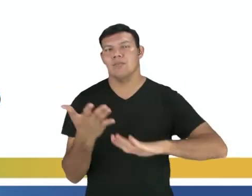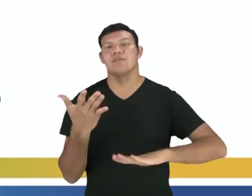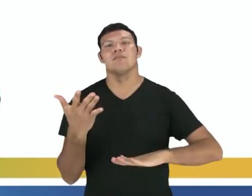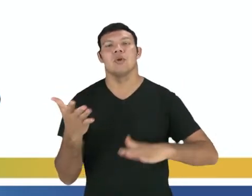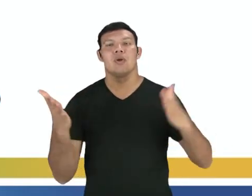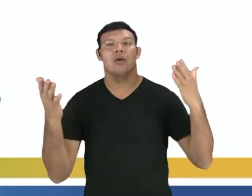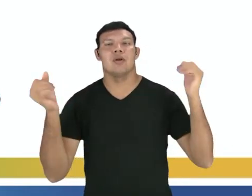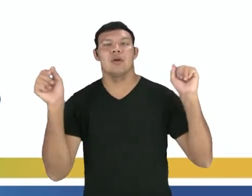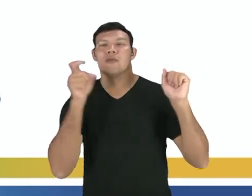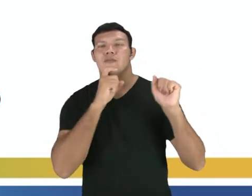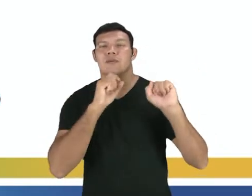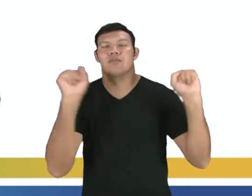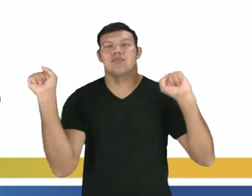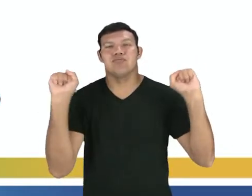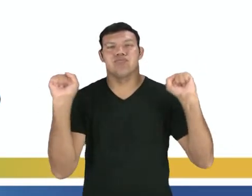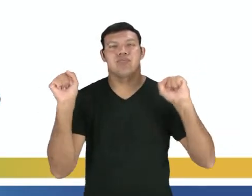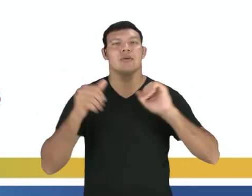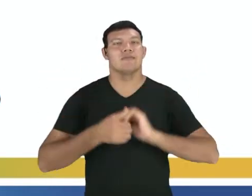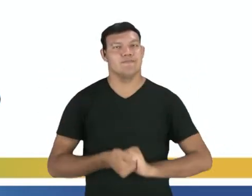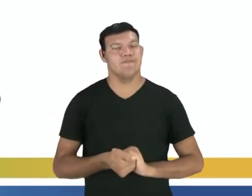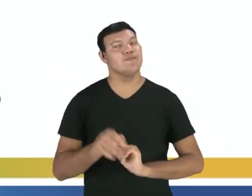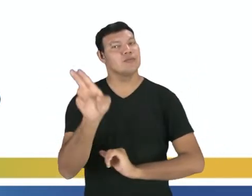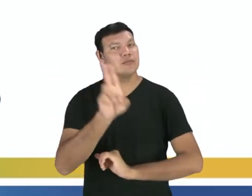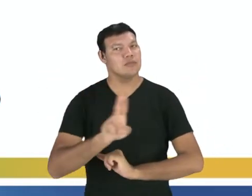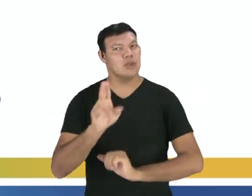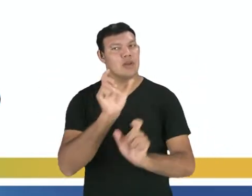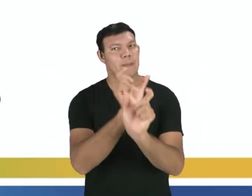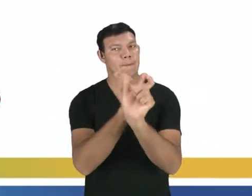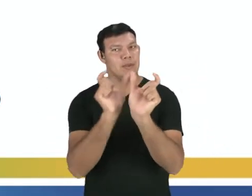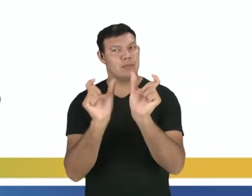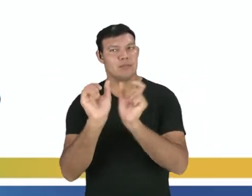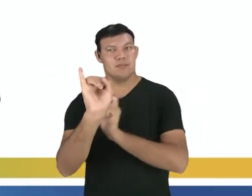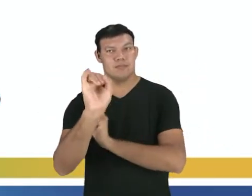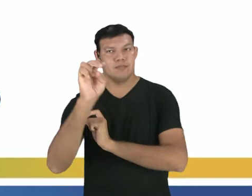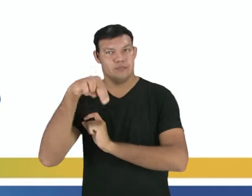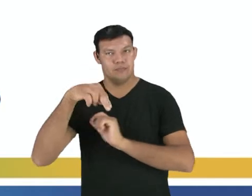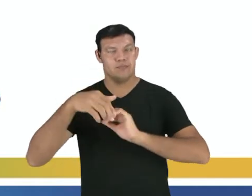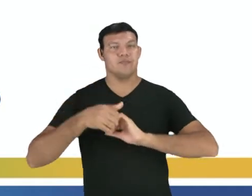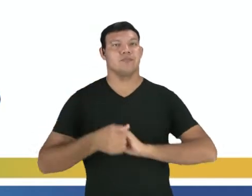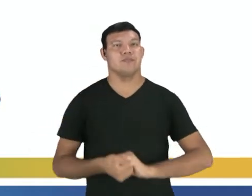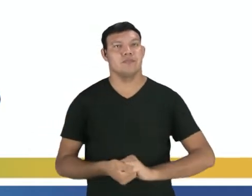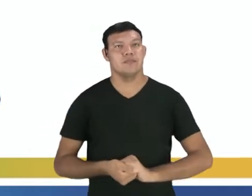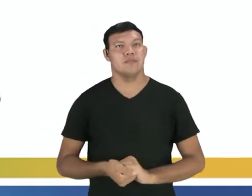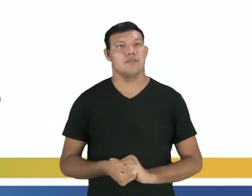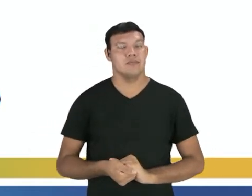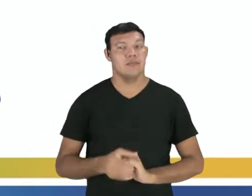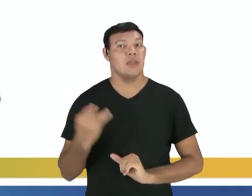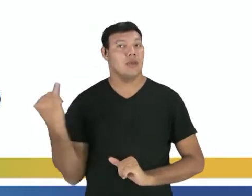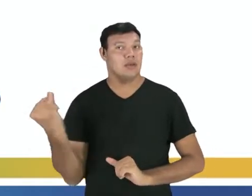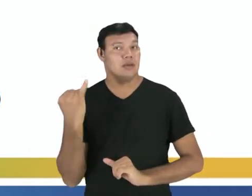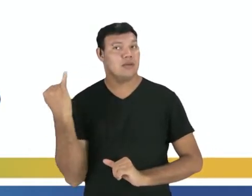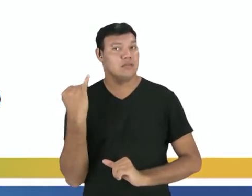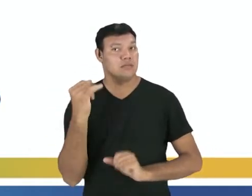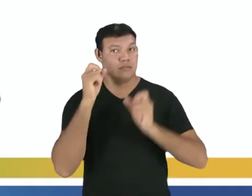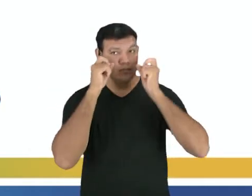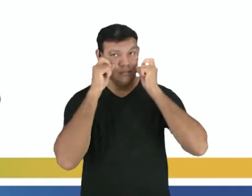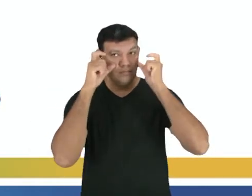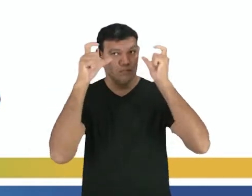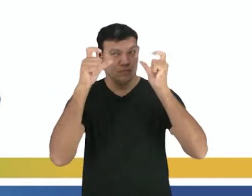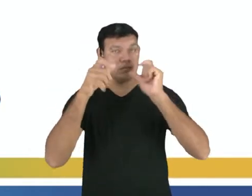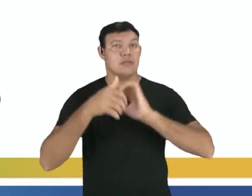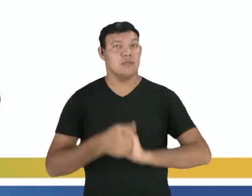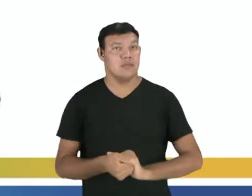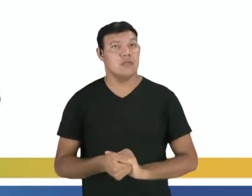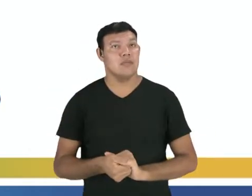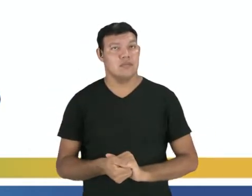nesses casos eu posso utilizar a preposição mesmo e a importante gente atenção